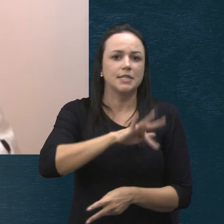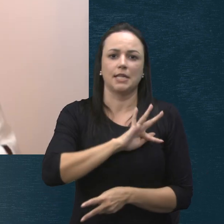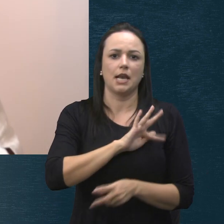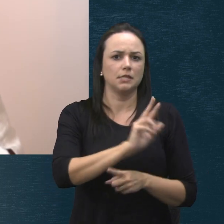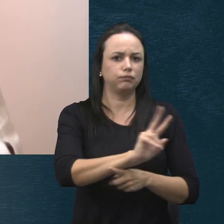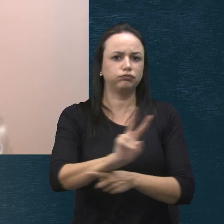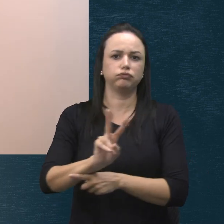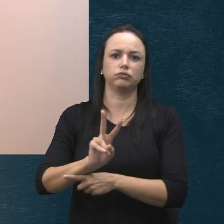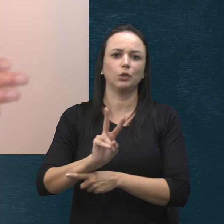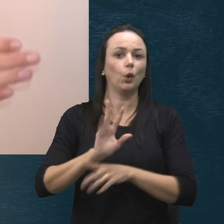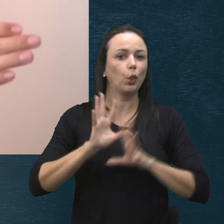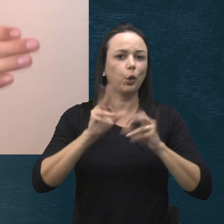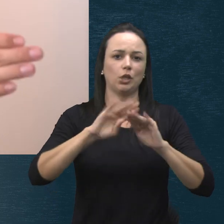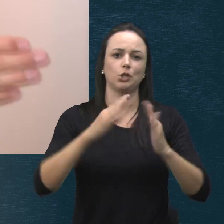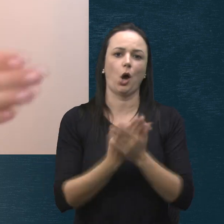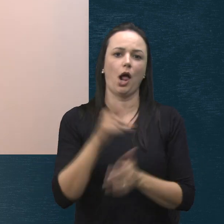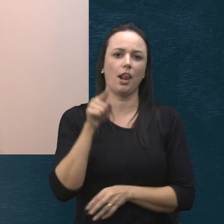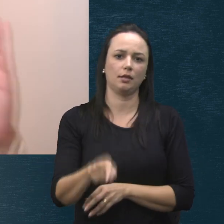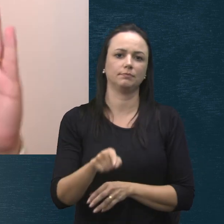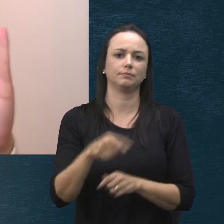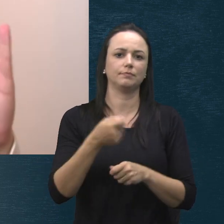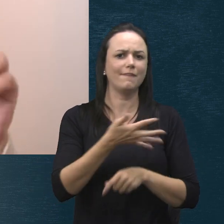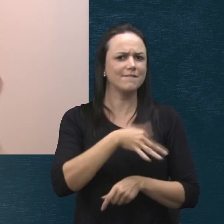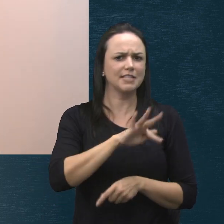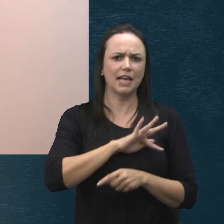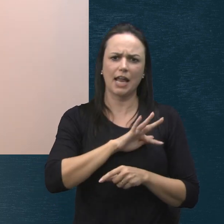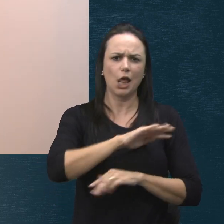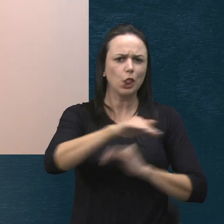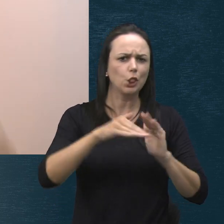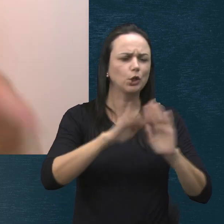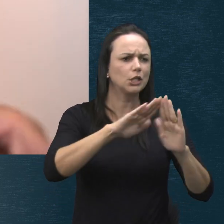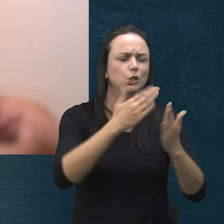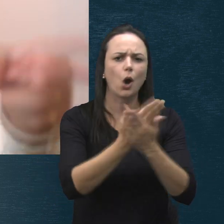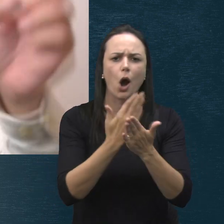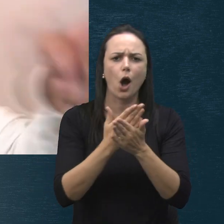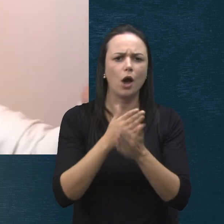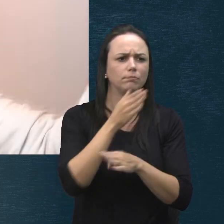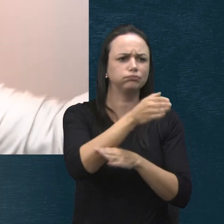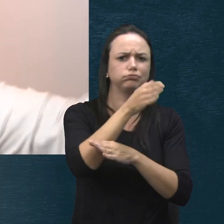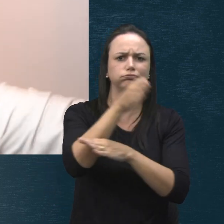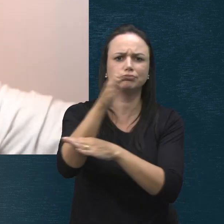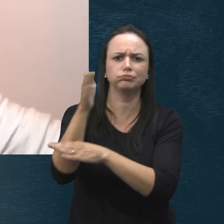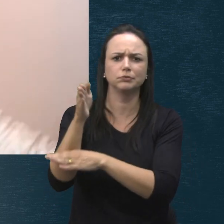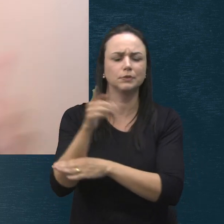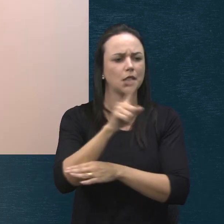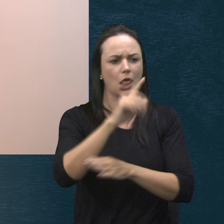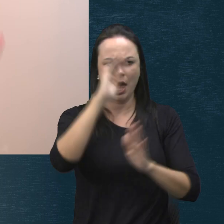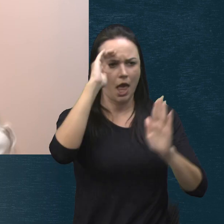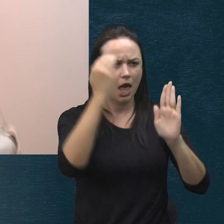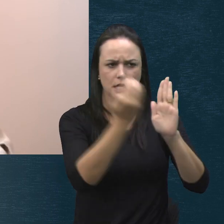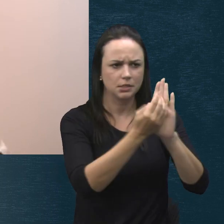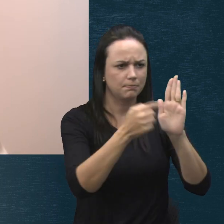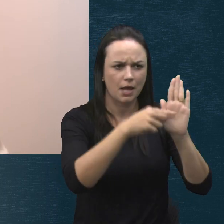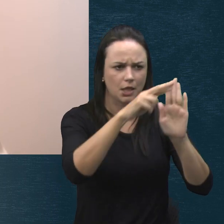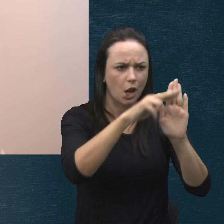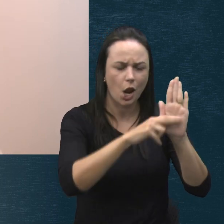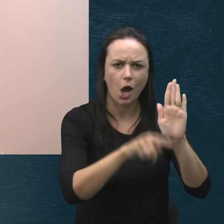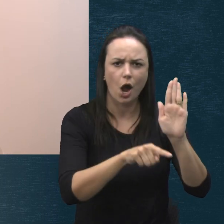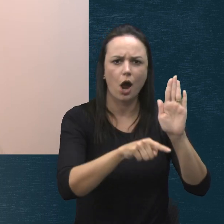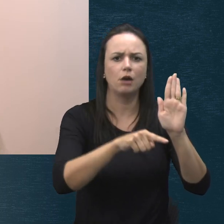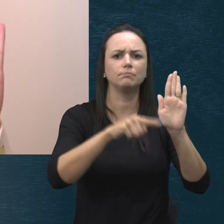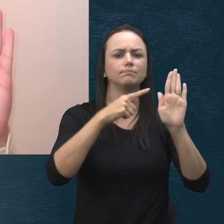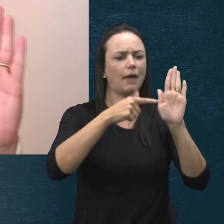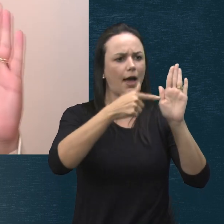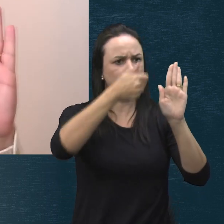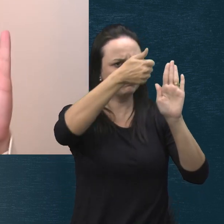gente tem uma norma descritiva, aí a gente vai fiscalizar todas as escolas e vai dizer, você não está cumprindo essa norma, que está bem